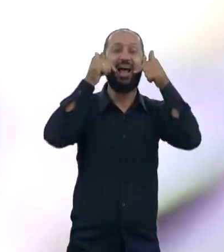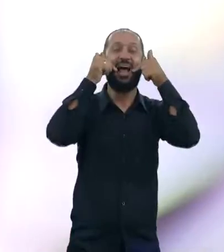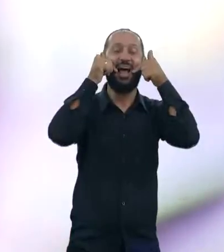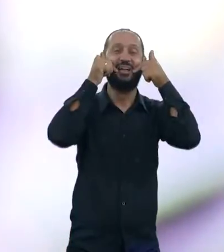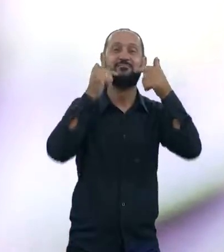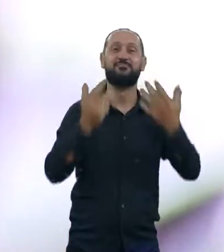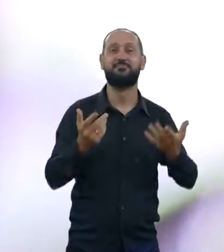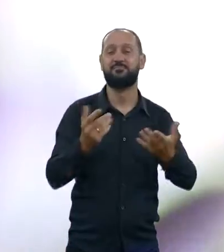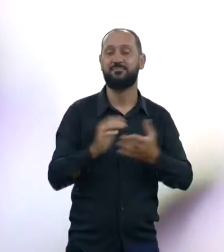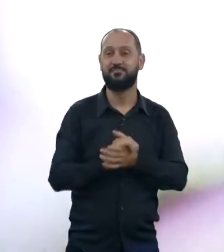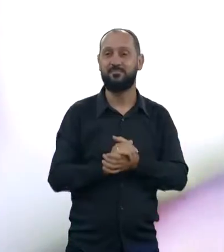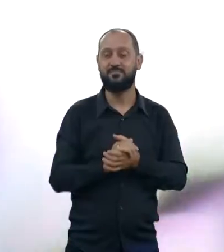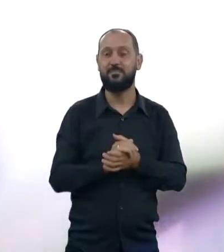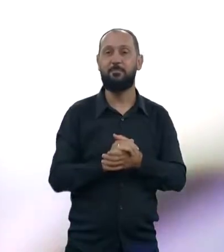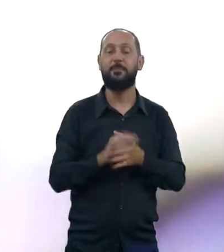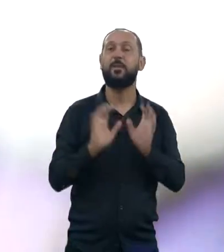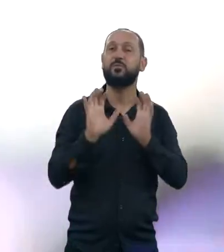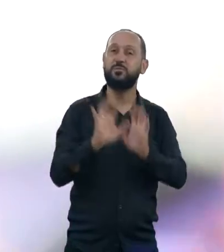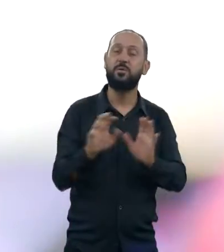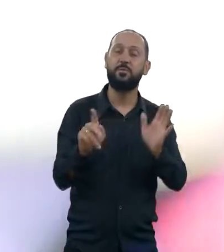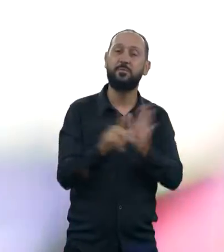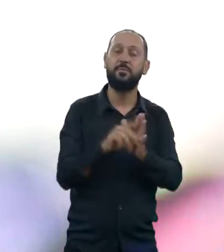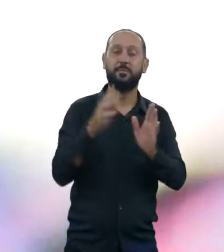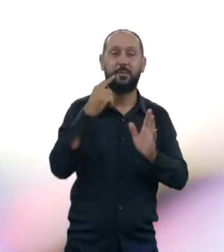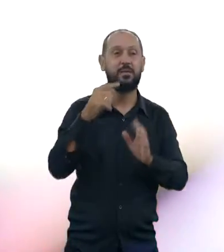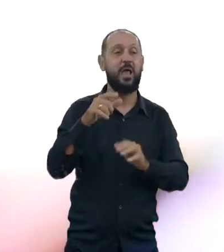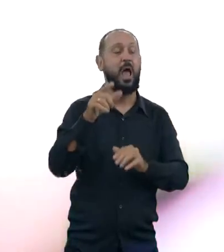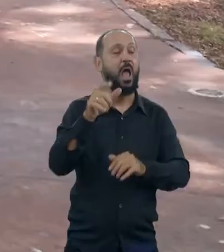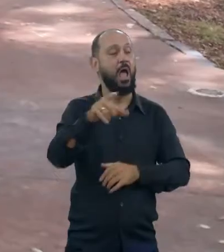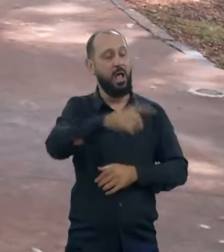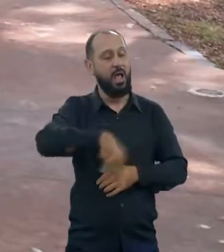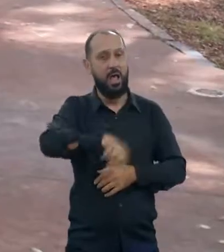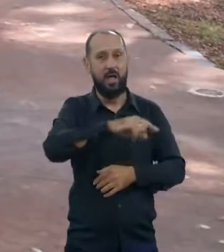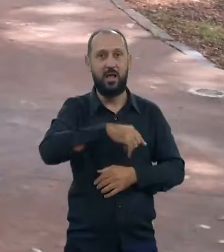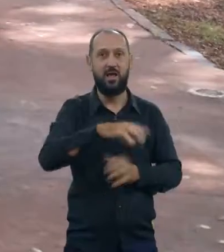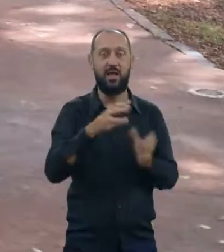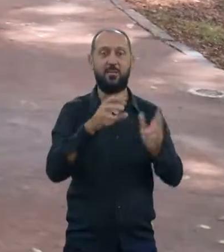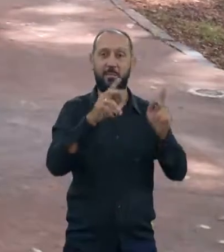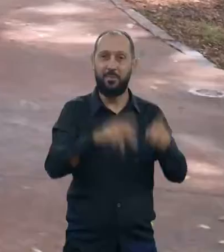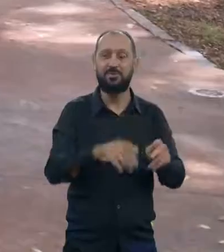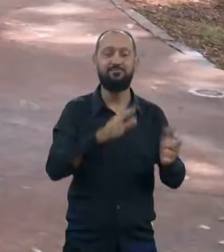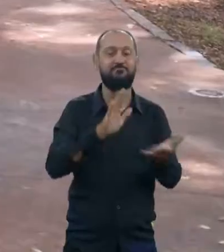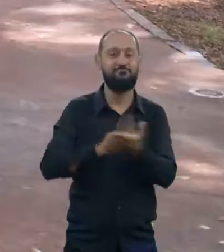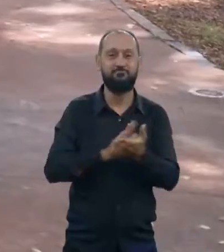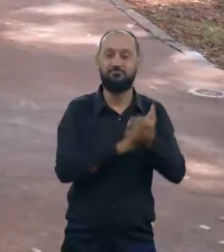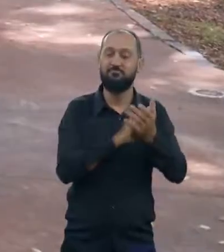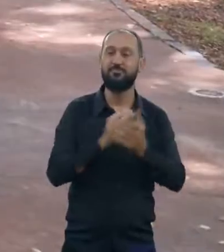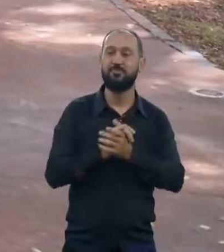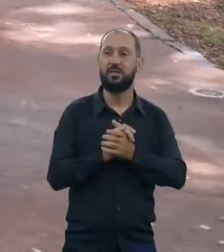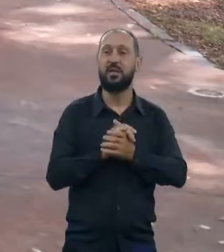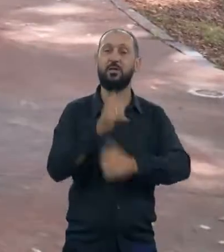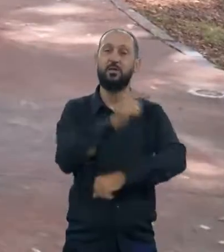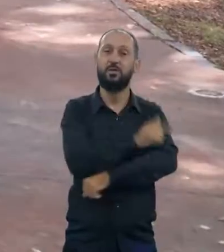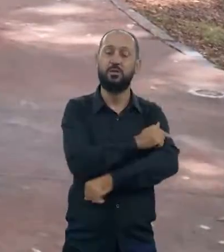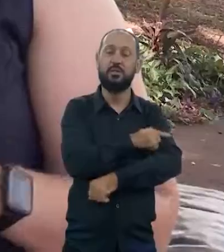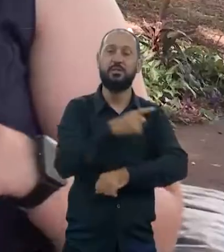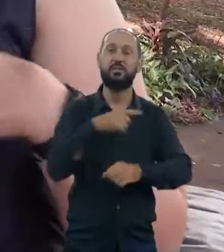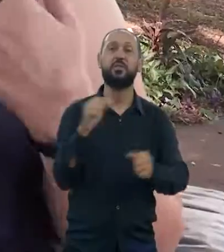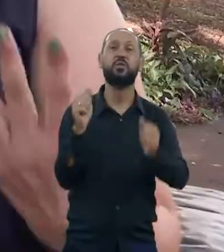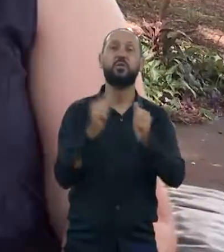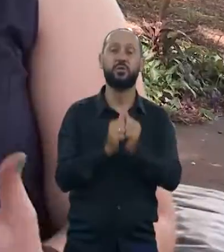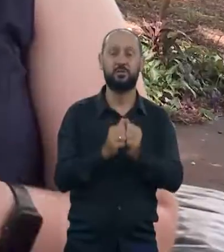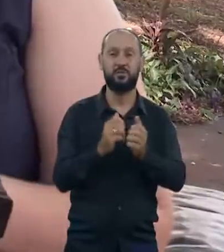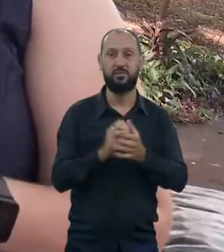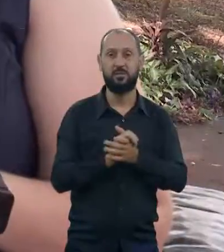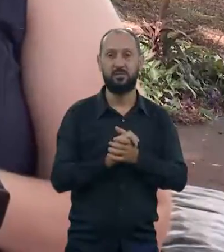sorriso, como uma forma de estar saudando a população, né? A Gerência de Patrimônio, ela tem entre